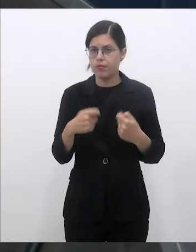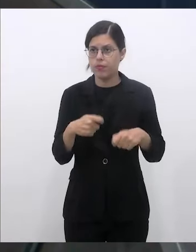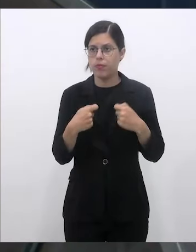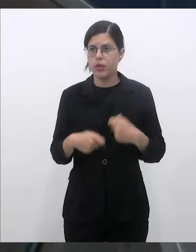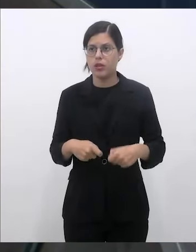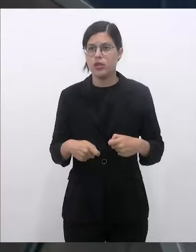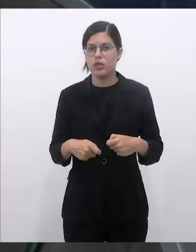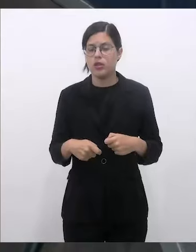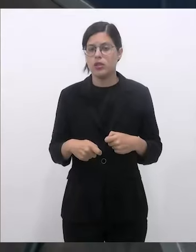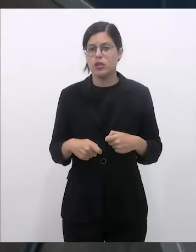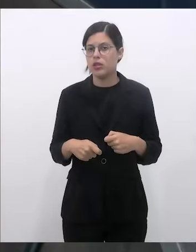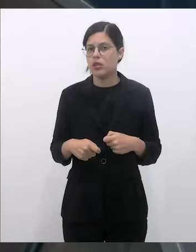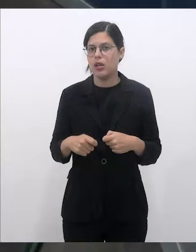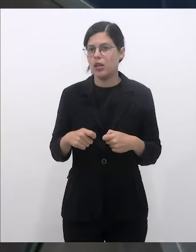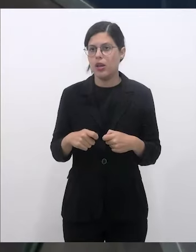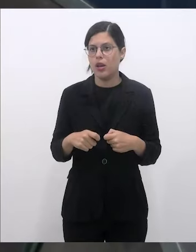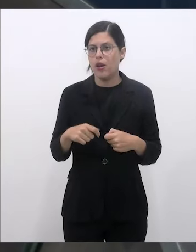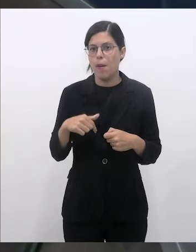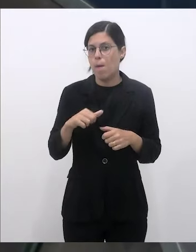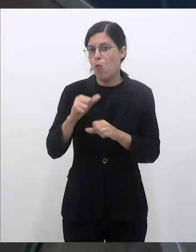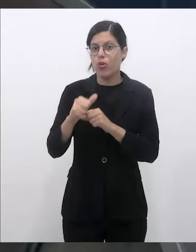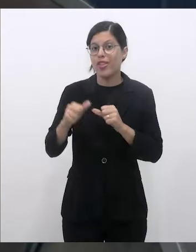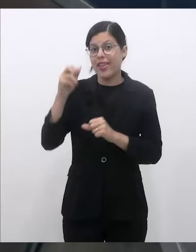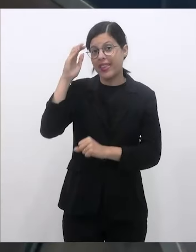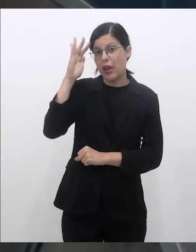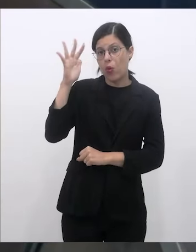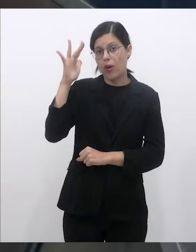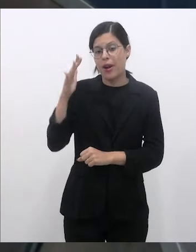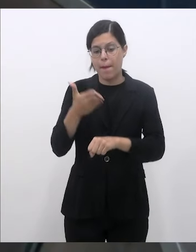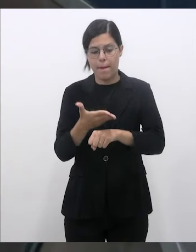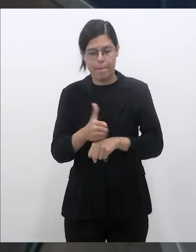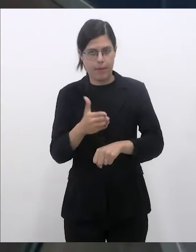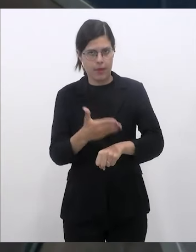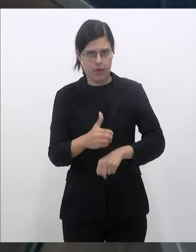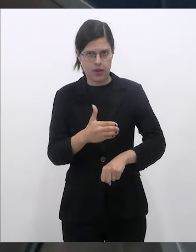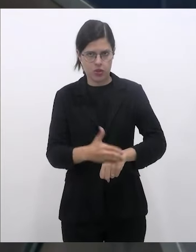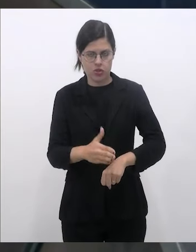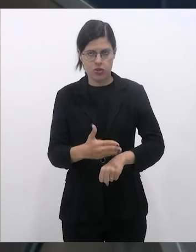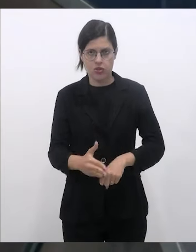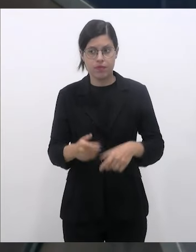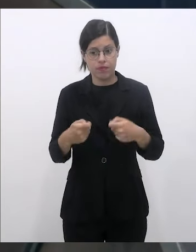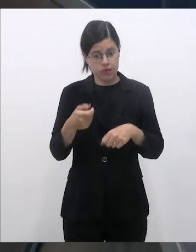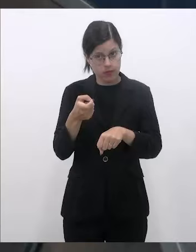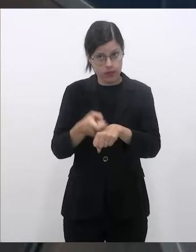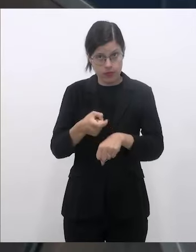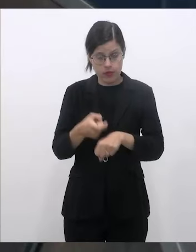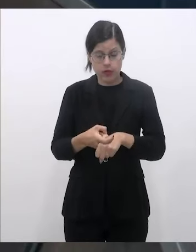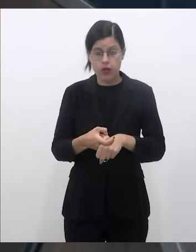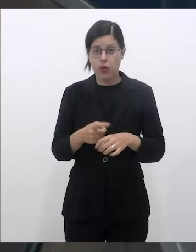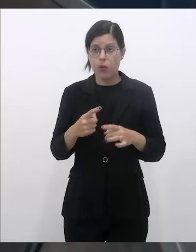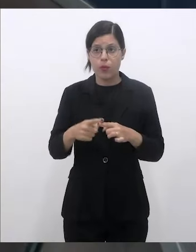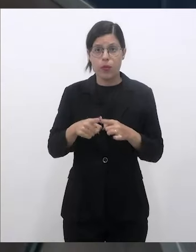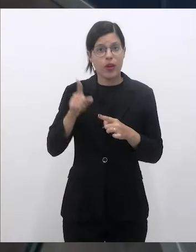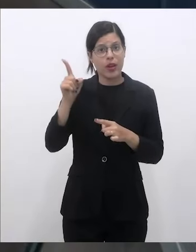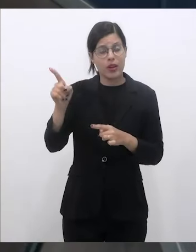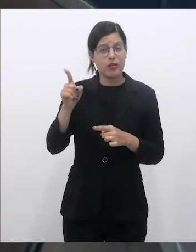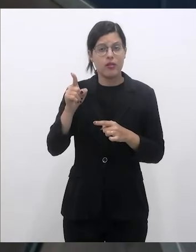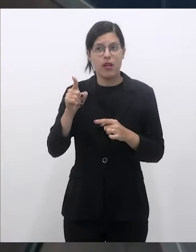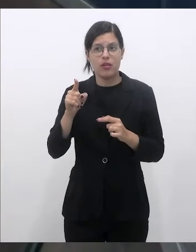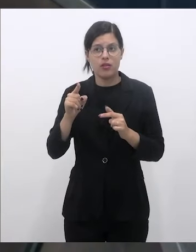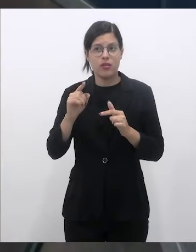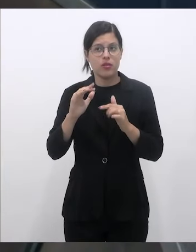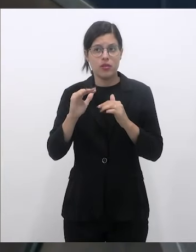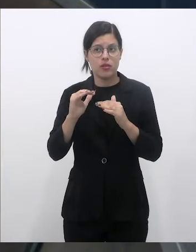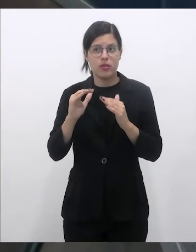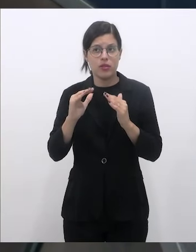que sair da esfera da teoria e ir, na verdade, na prática. E tem que realmente ser severo, porque lá na comunidade a